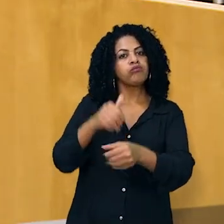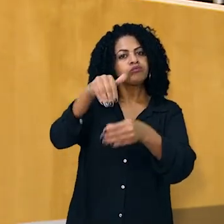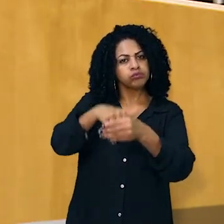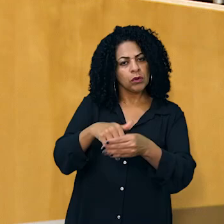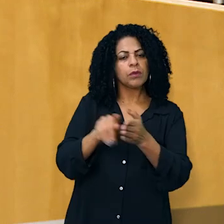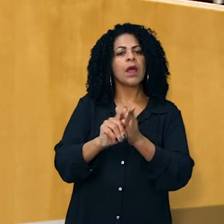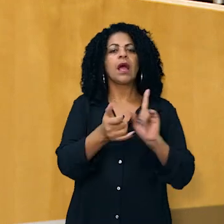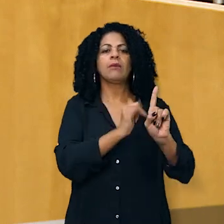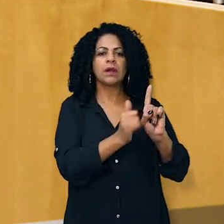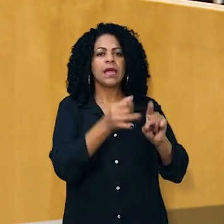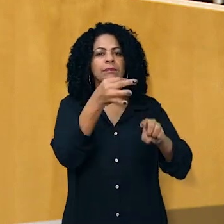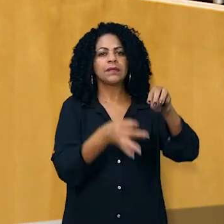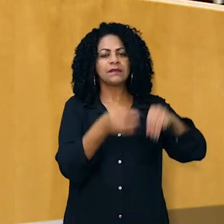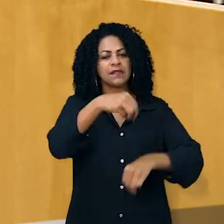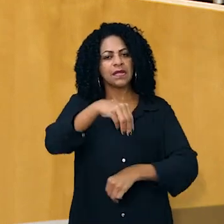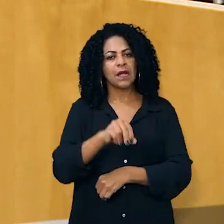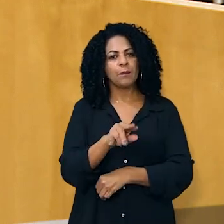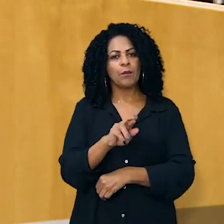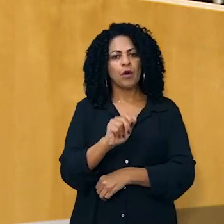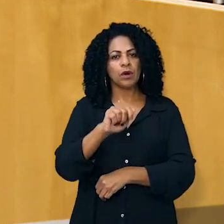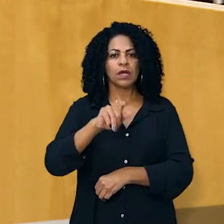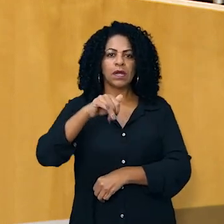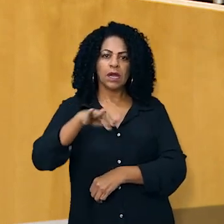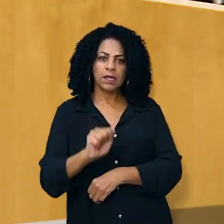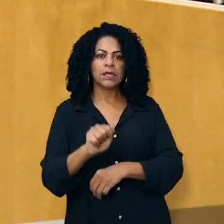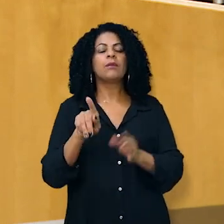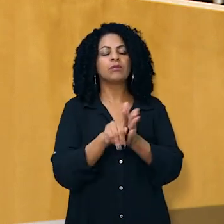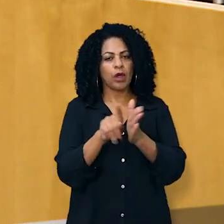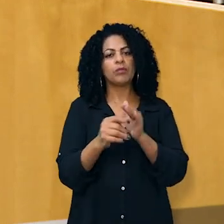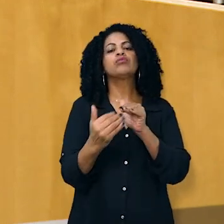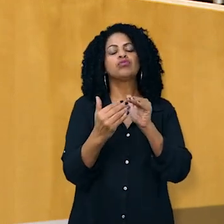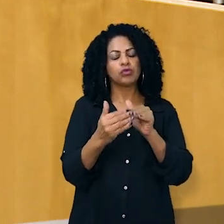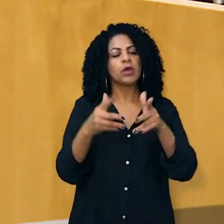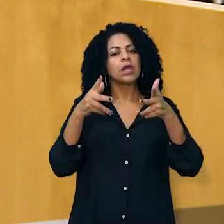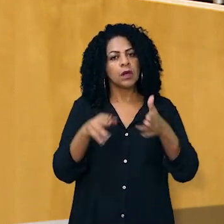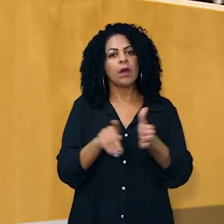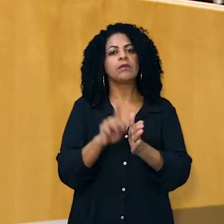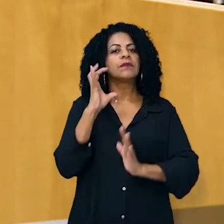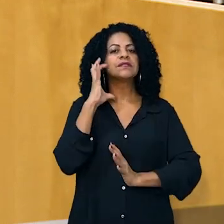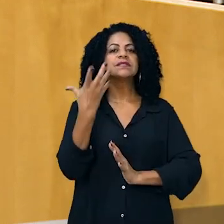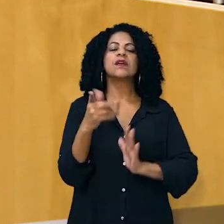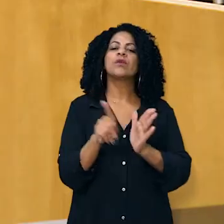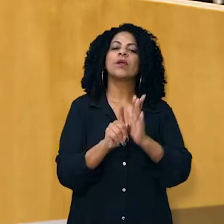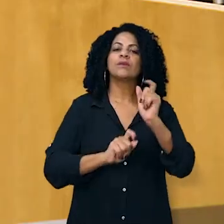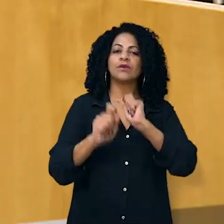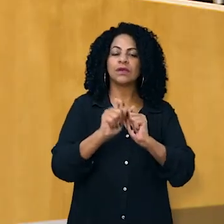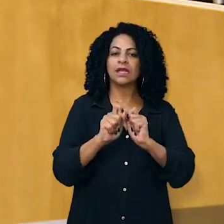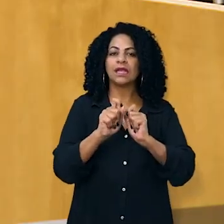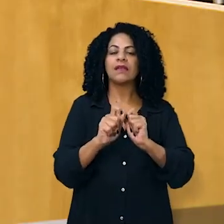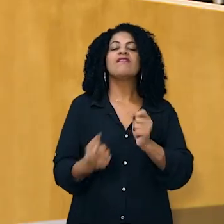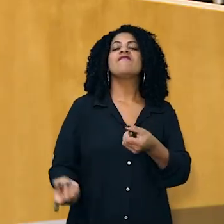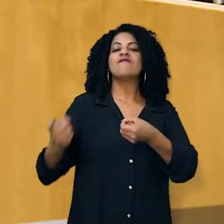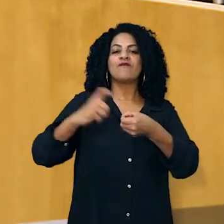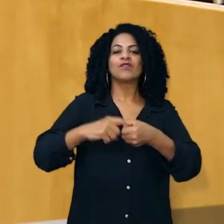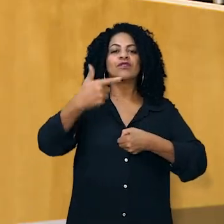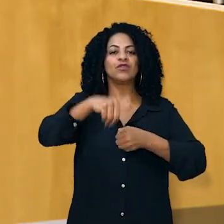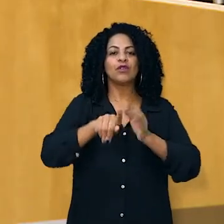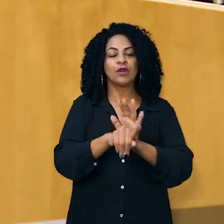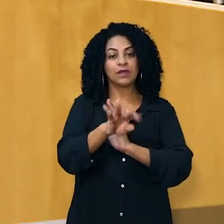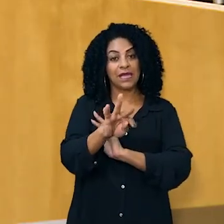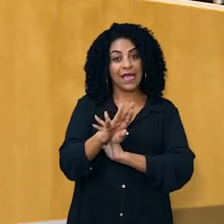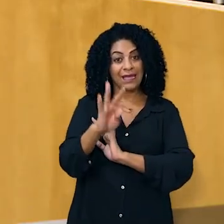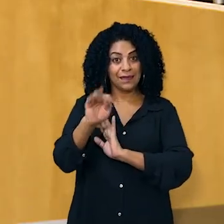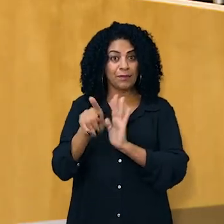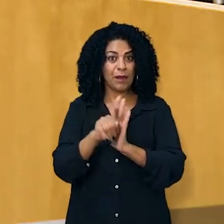relatora do caso, ministra Morgana Richa, ficou vencida. Com a decisão, foi determinado que o caso voltaria ao TRT